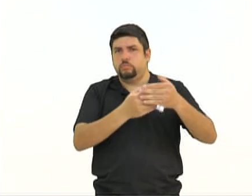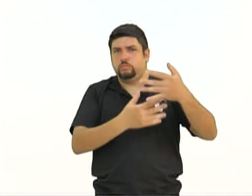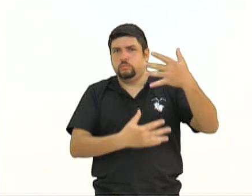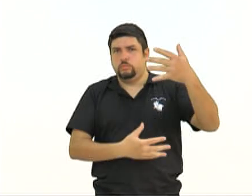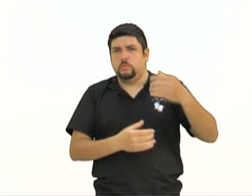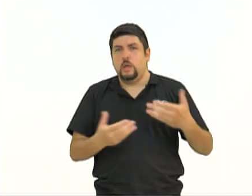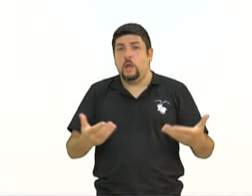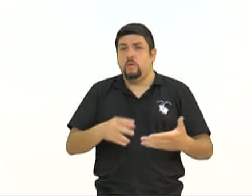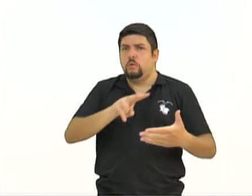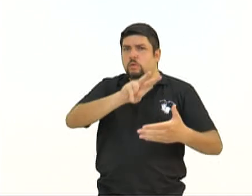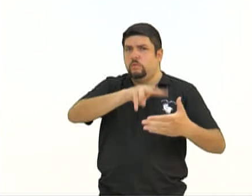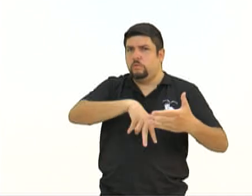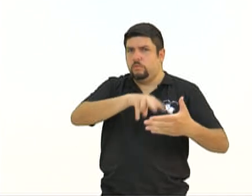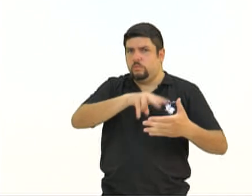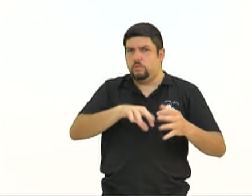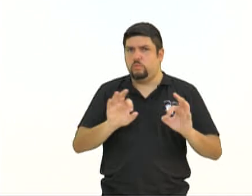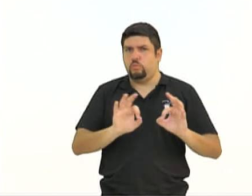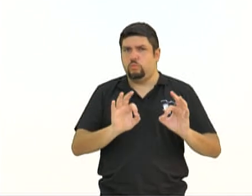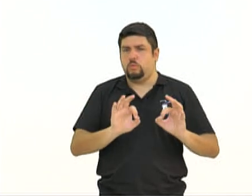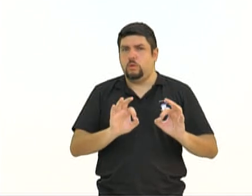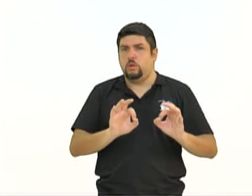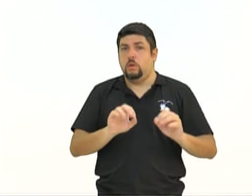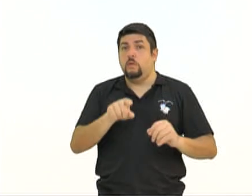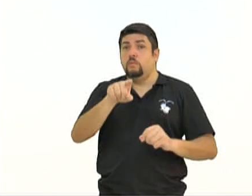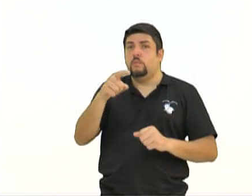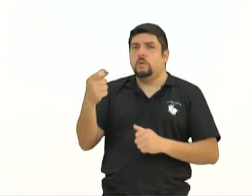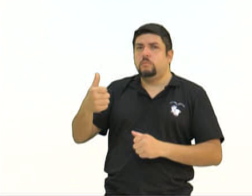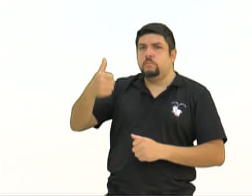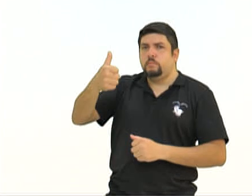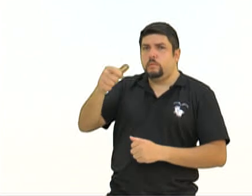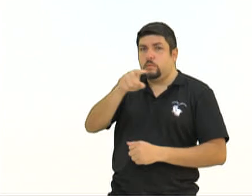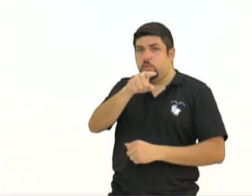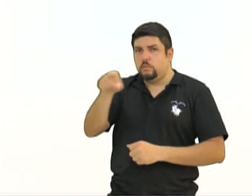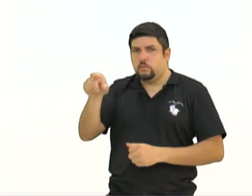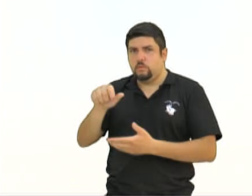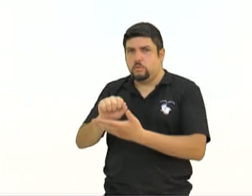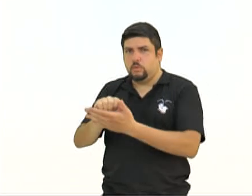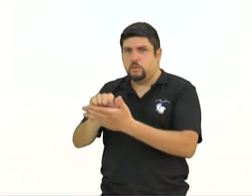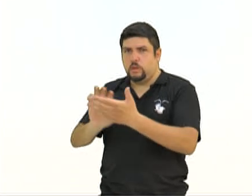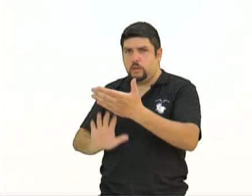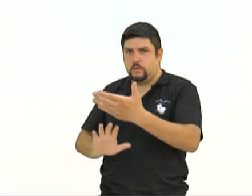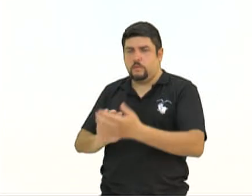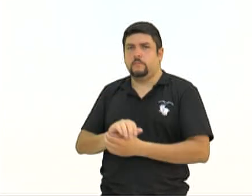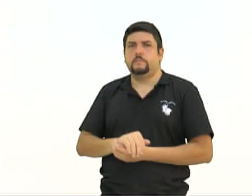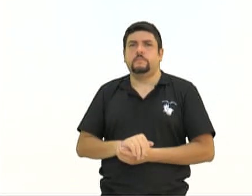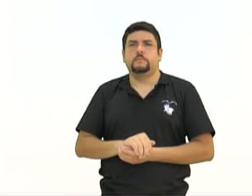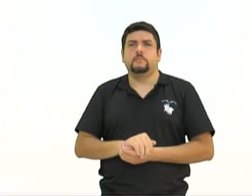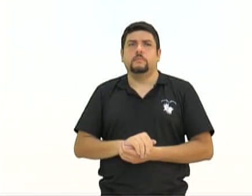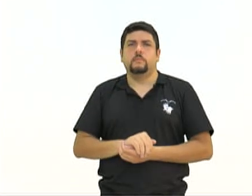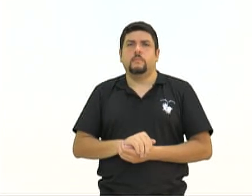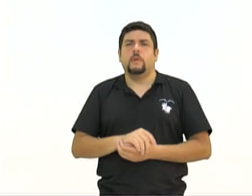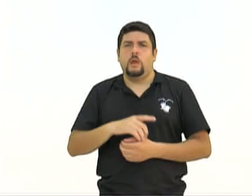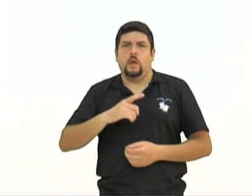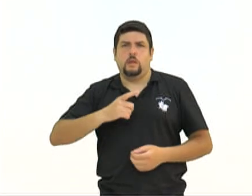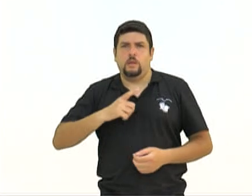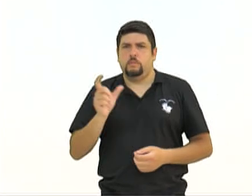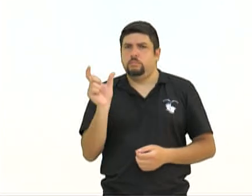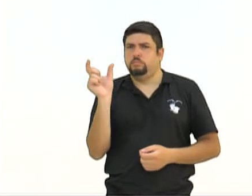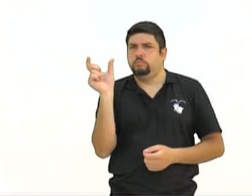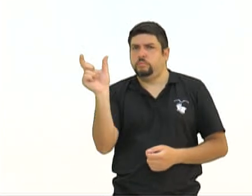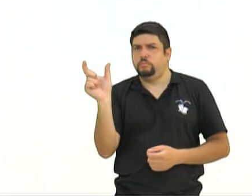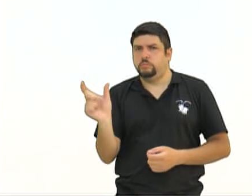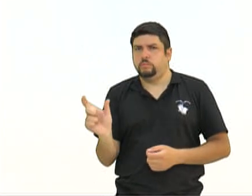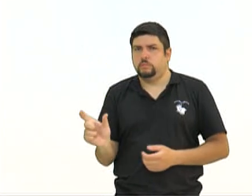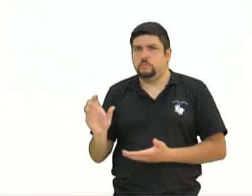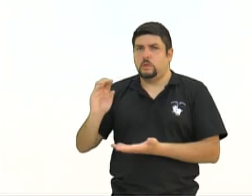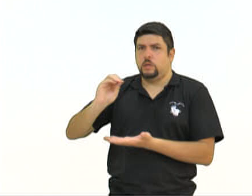fazer a leitura agora, porque nesse texto você vai fazer uma atividade, tá, pessoal? Você vai ter que preencher as lacunas, que é um pedaço da música If